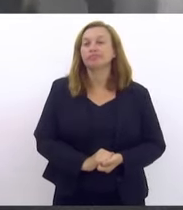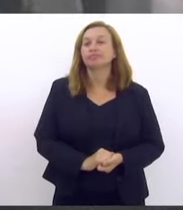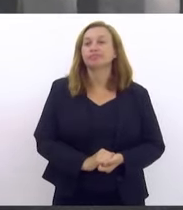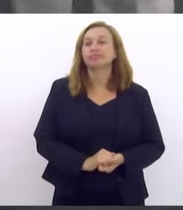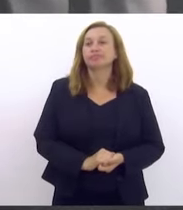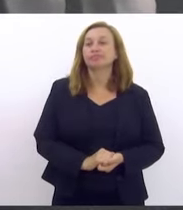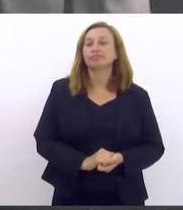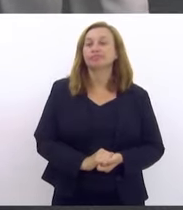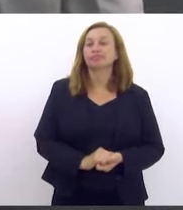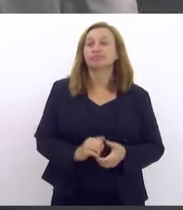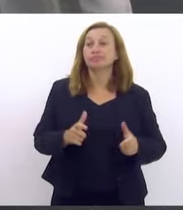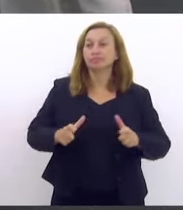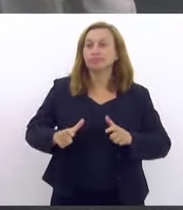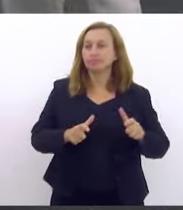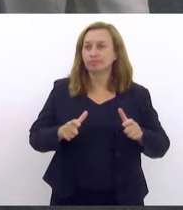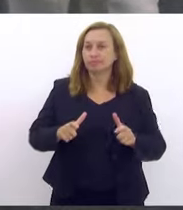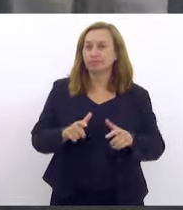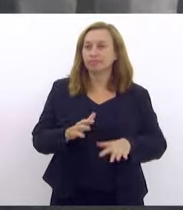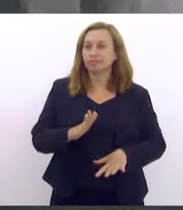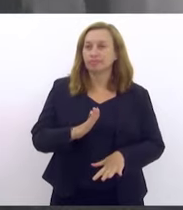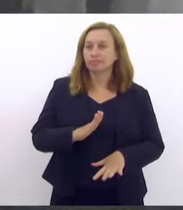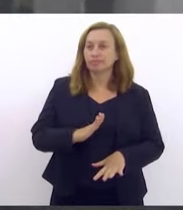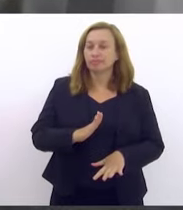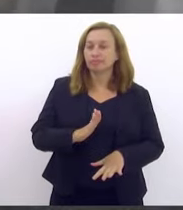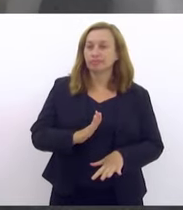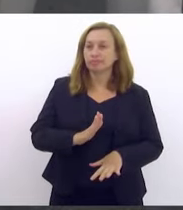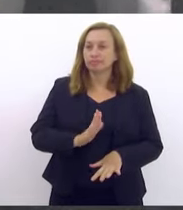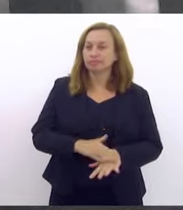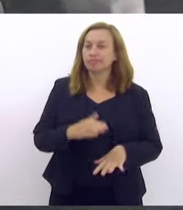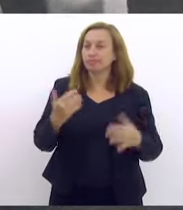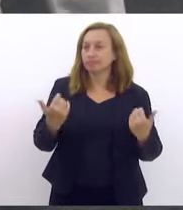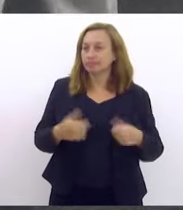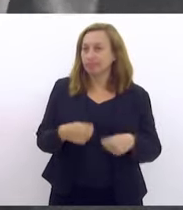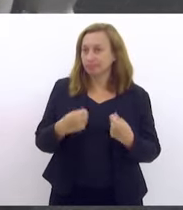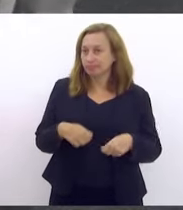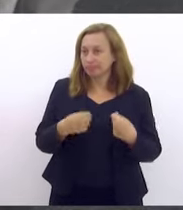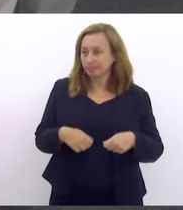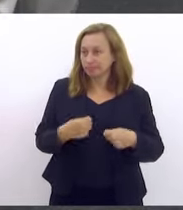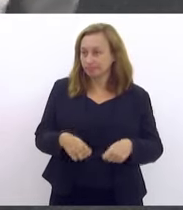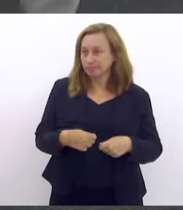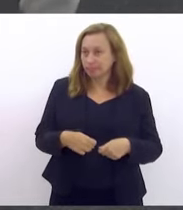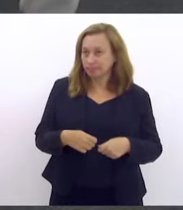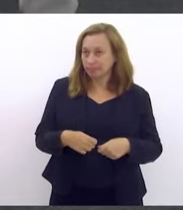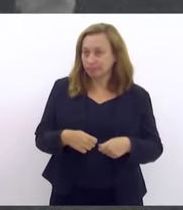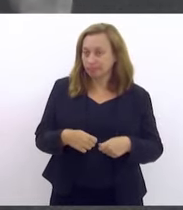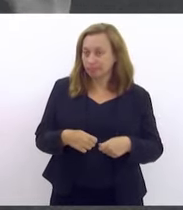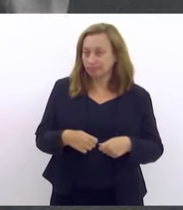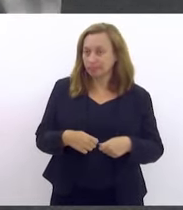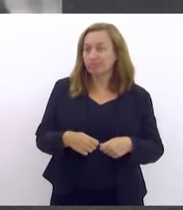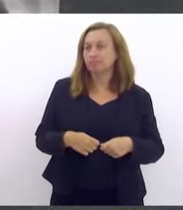são os locais com maior ocorrência desse tipo de doenças em humanos.